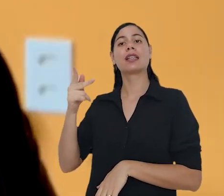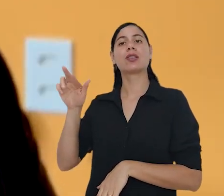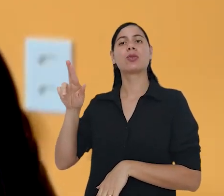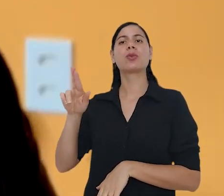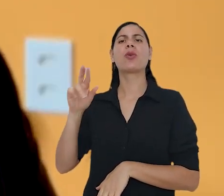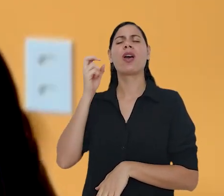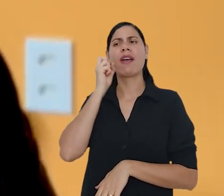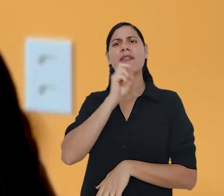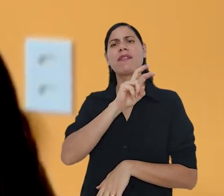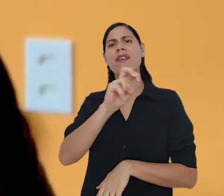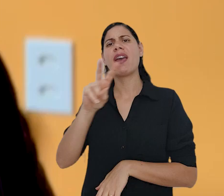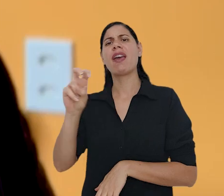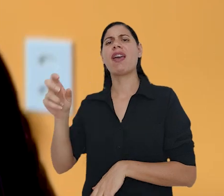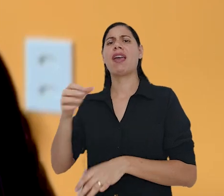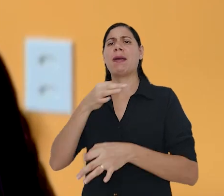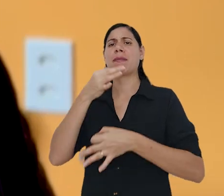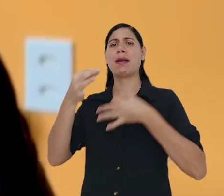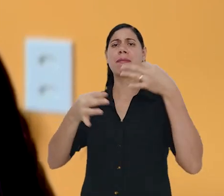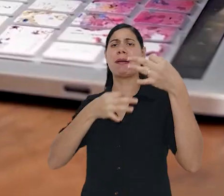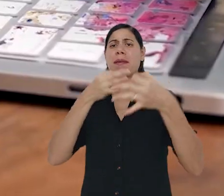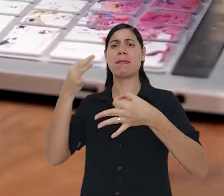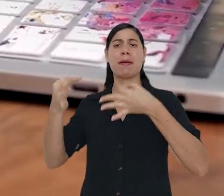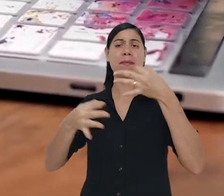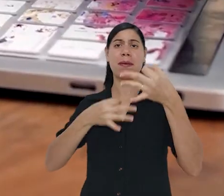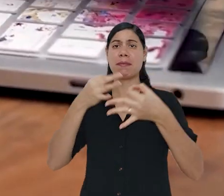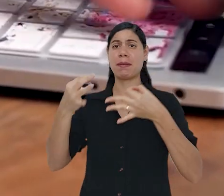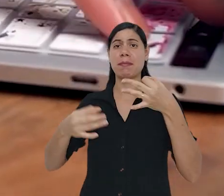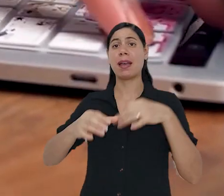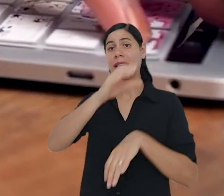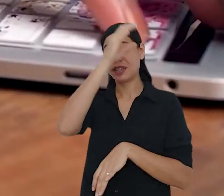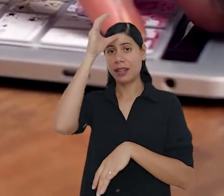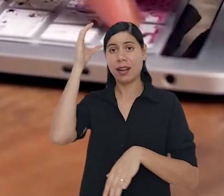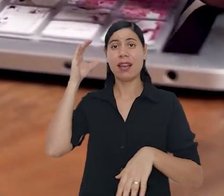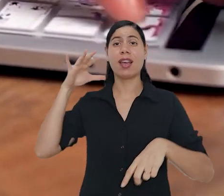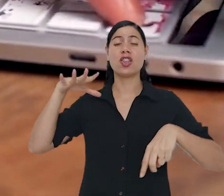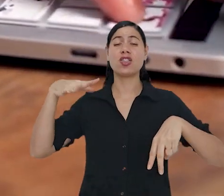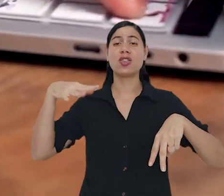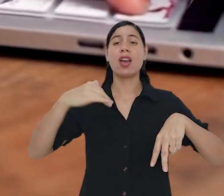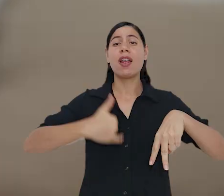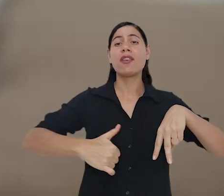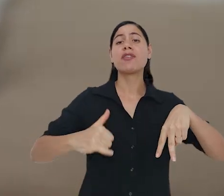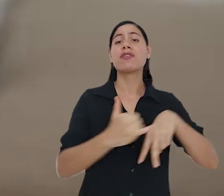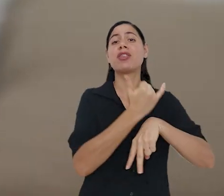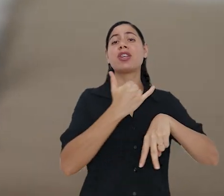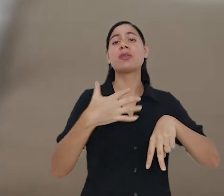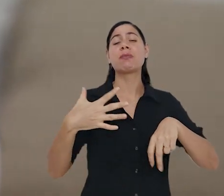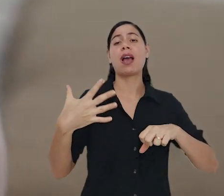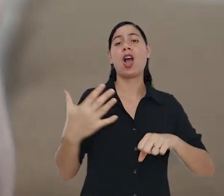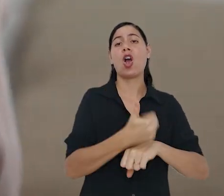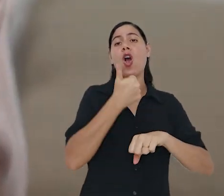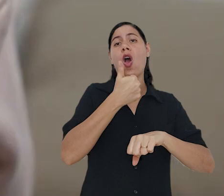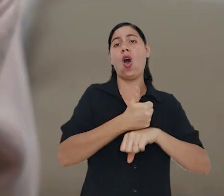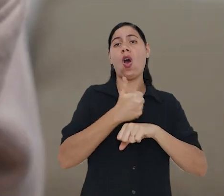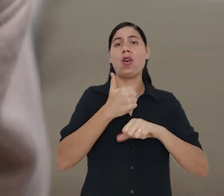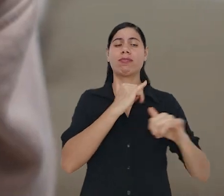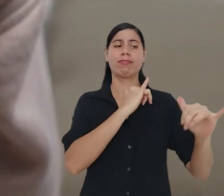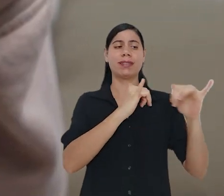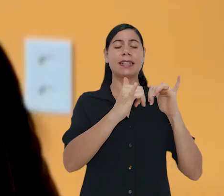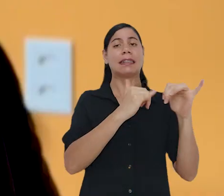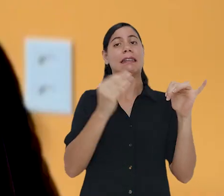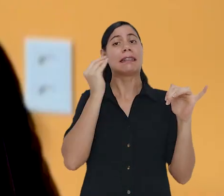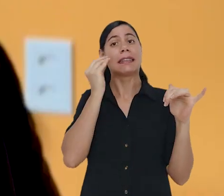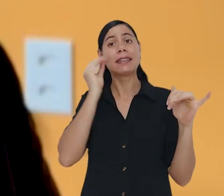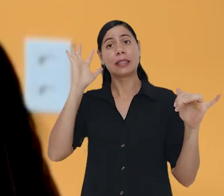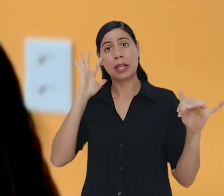com frequência relatos como esse de clientes vítimas de golpes na internet e que buscam uma